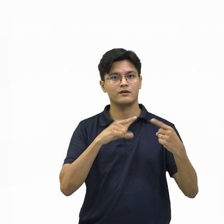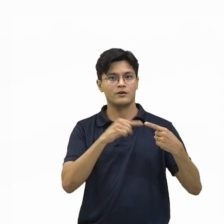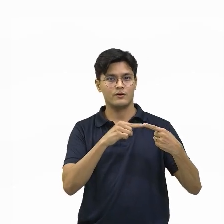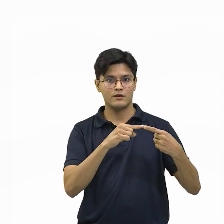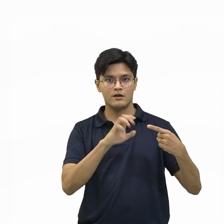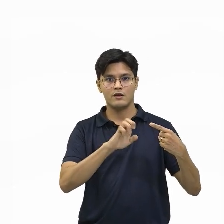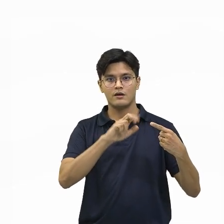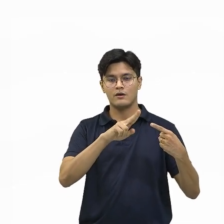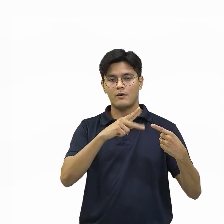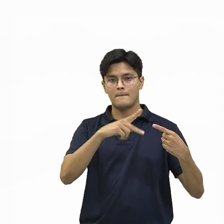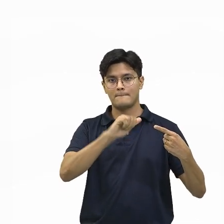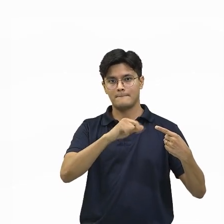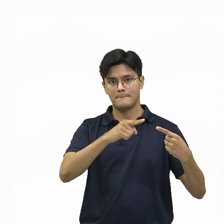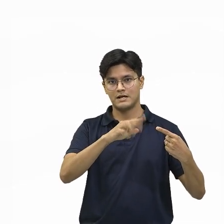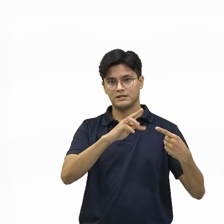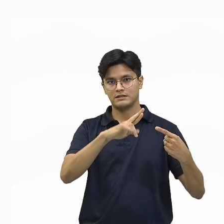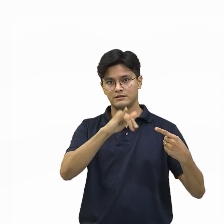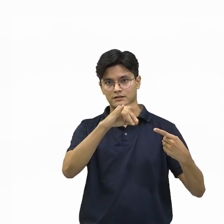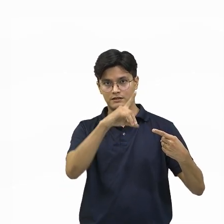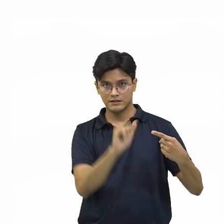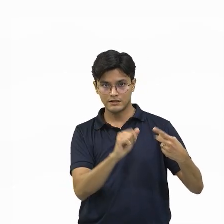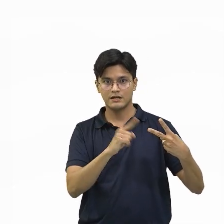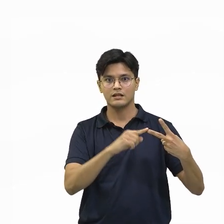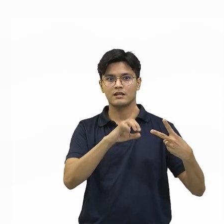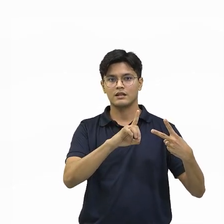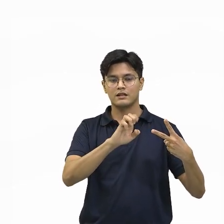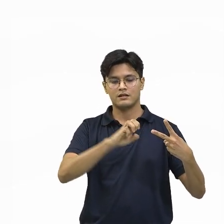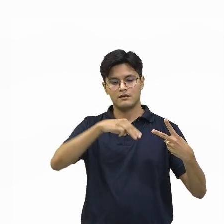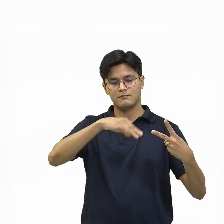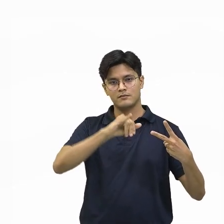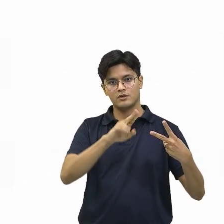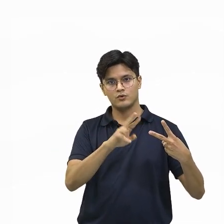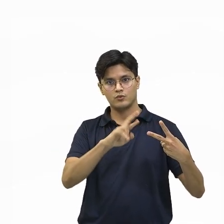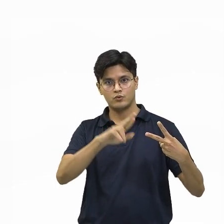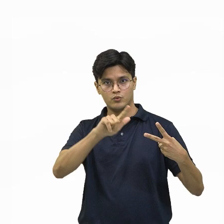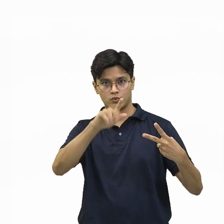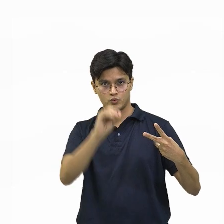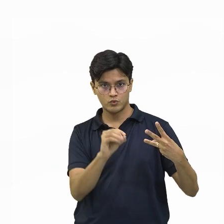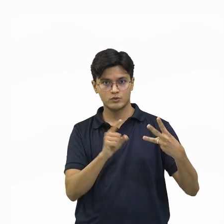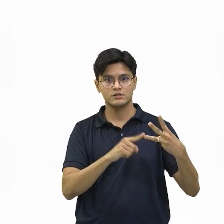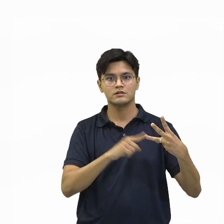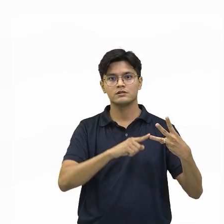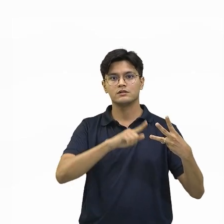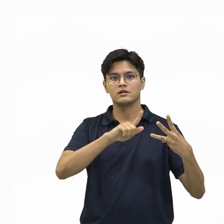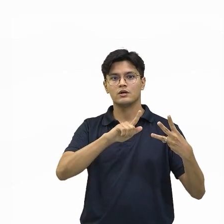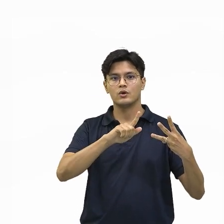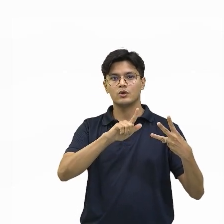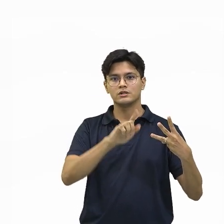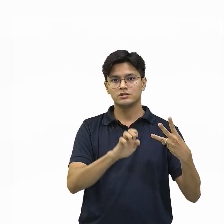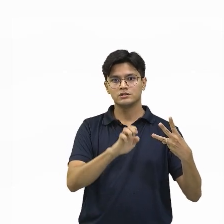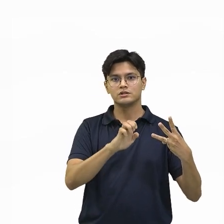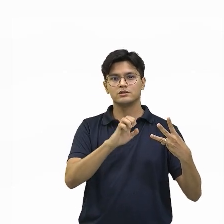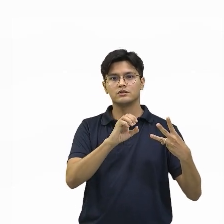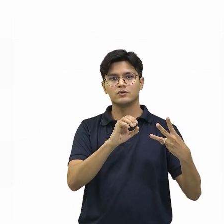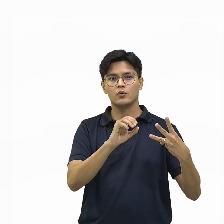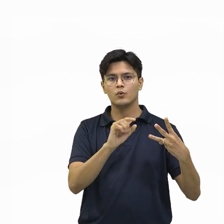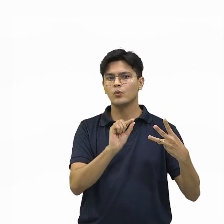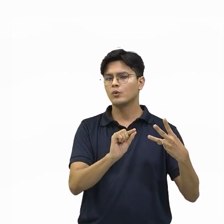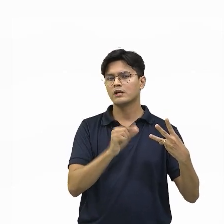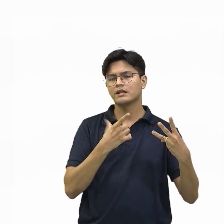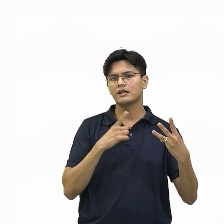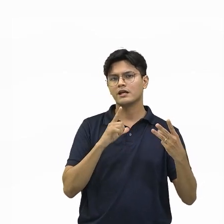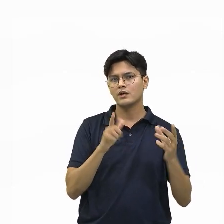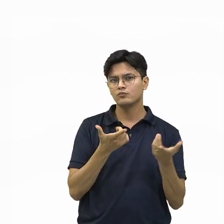políticos e sociais, os demiurgos, que eram os comerciantes, os georgóis, que eram os pequenos